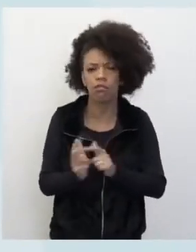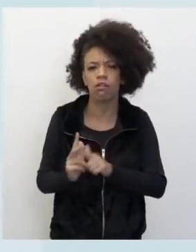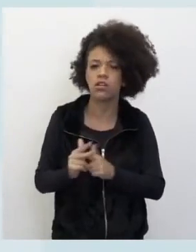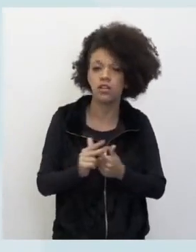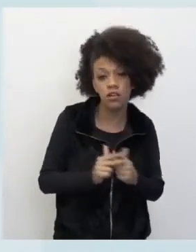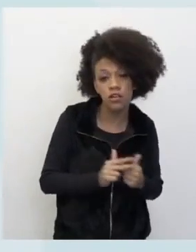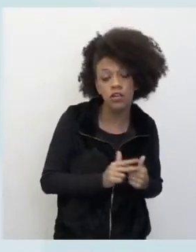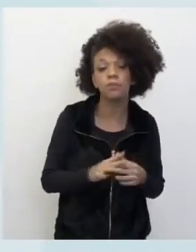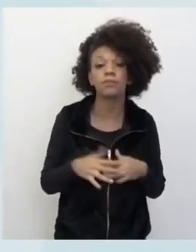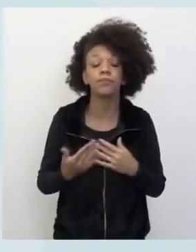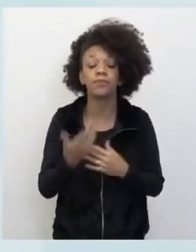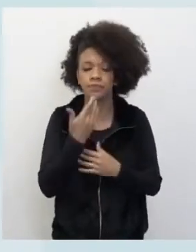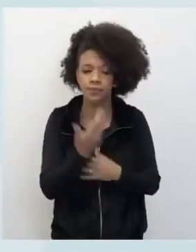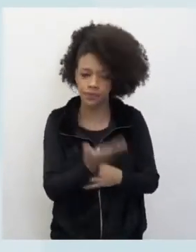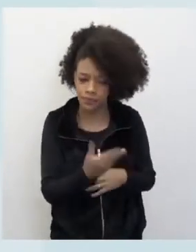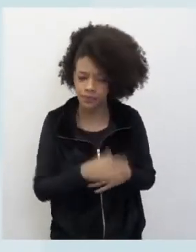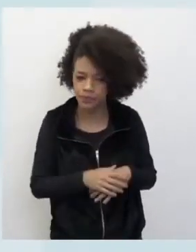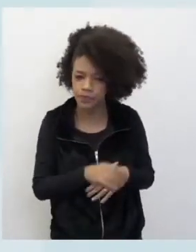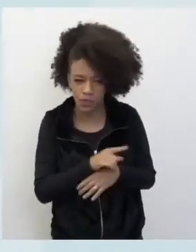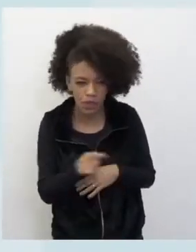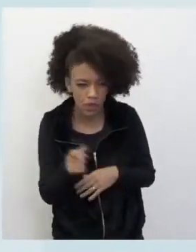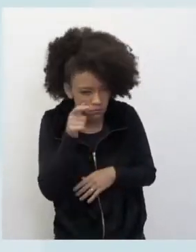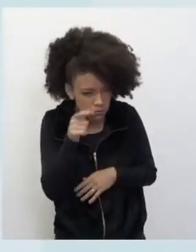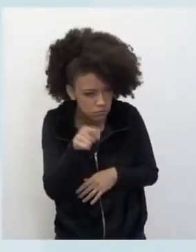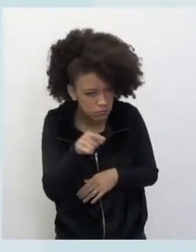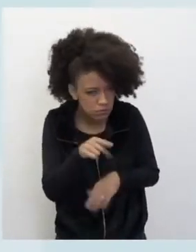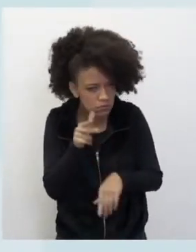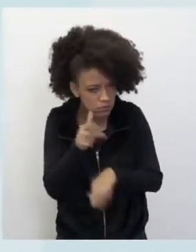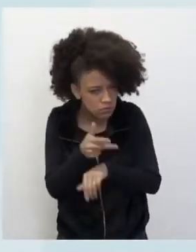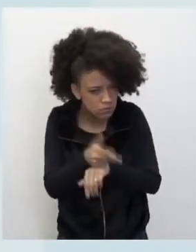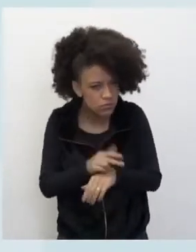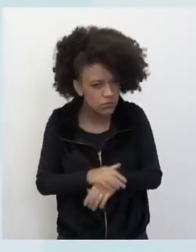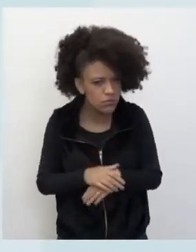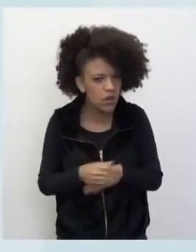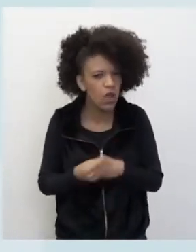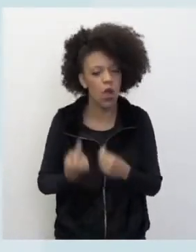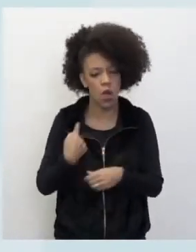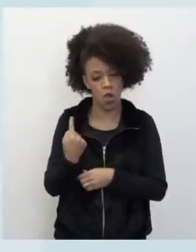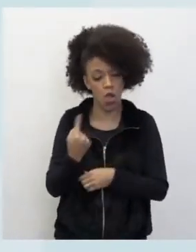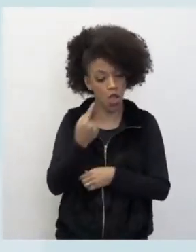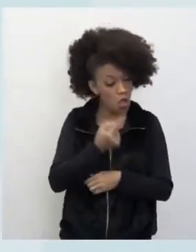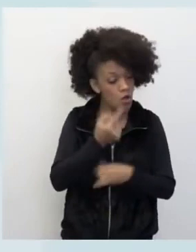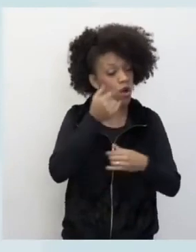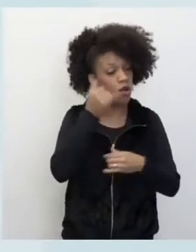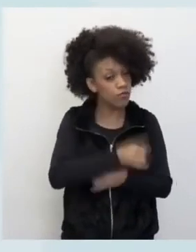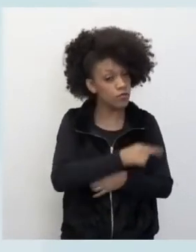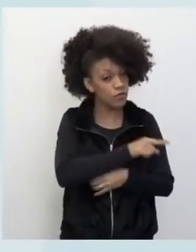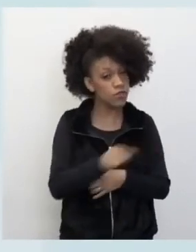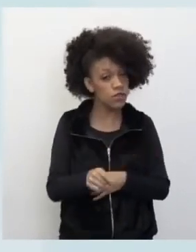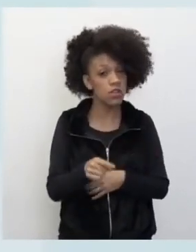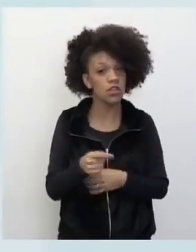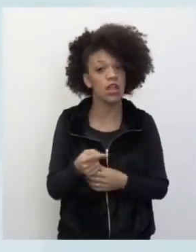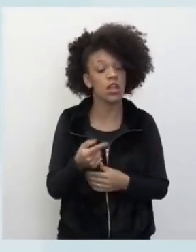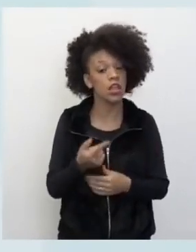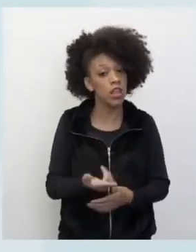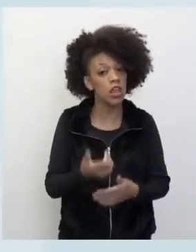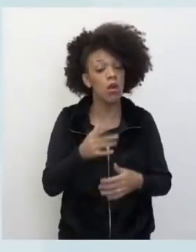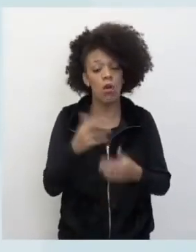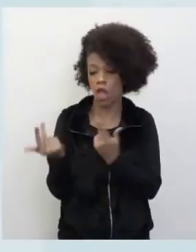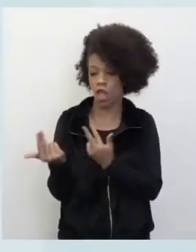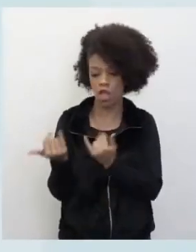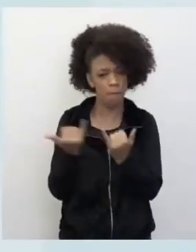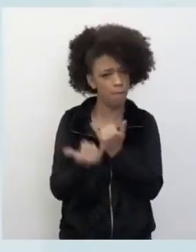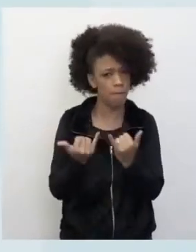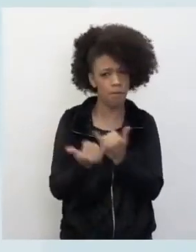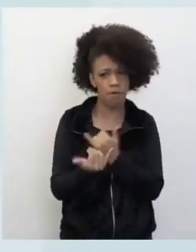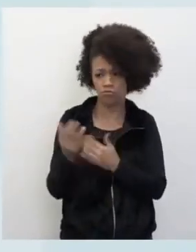situação, falei para eles, vocês estão vendo como eu digo sempre para vocês que eu trato a minha filha do